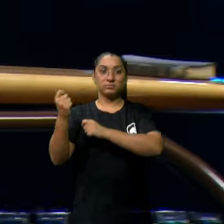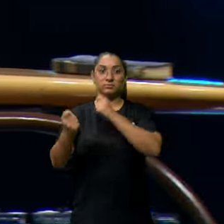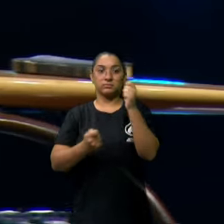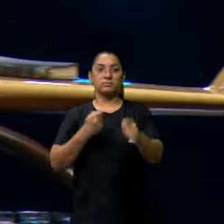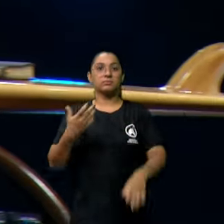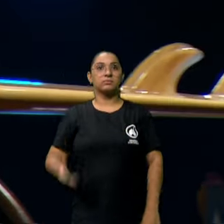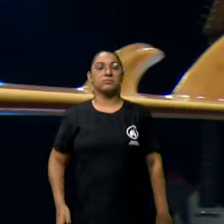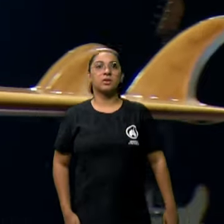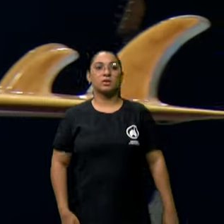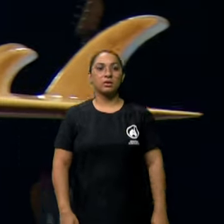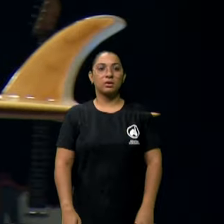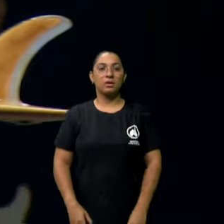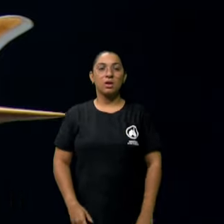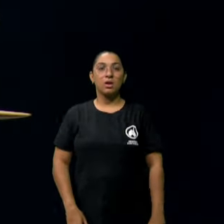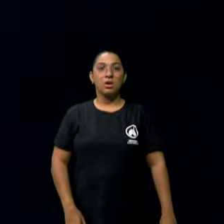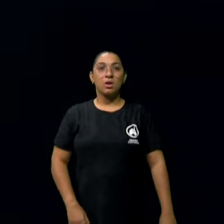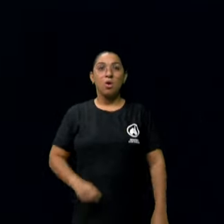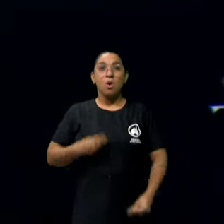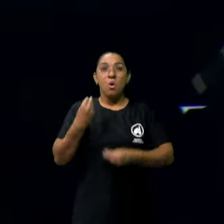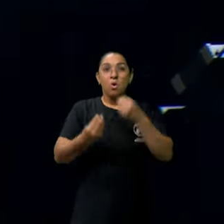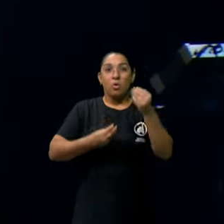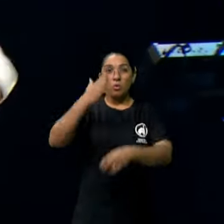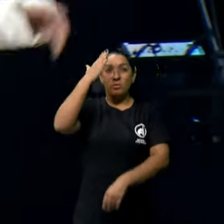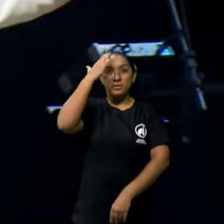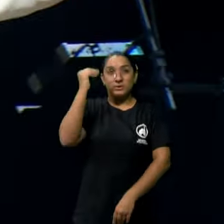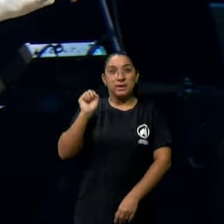como você sabe se está numa batalha